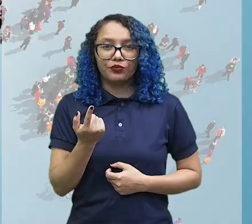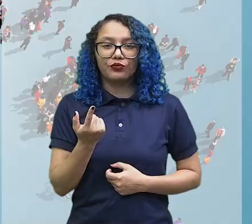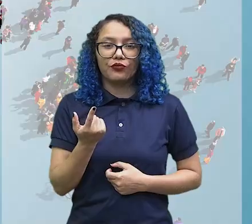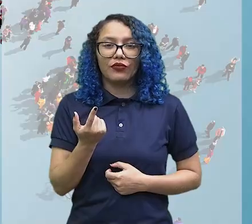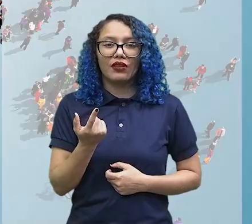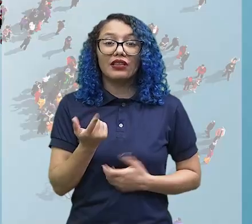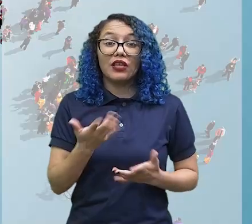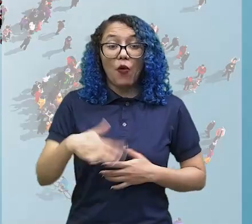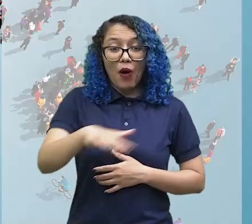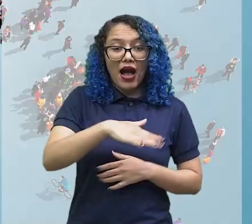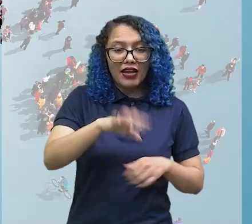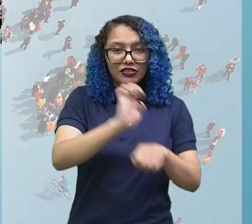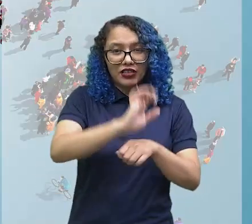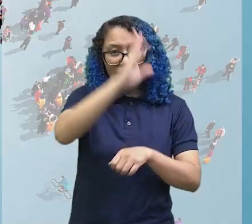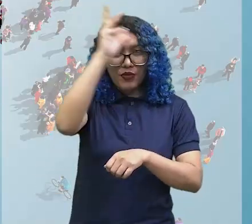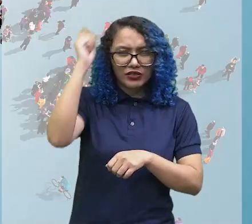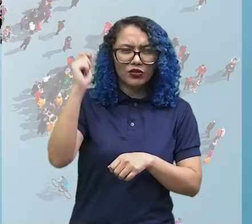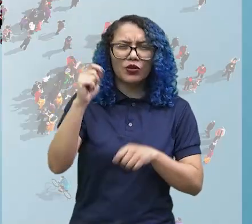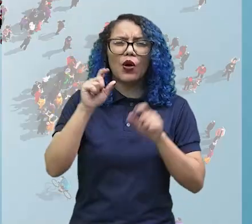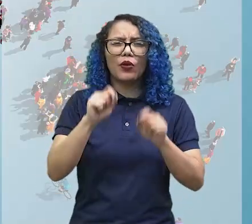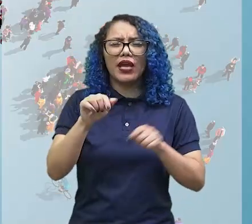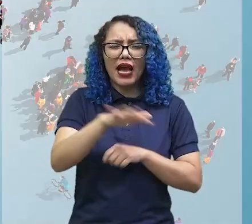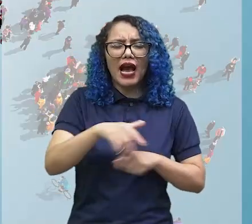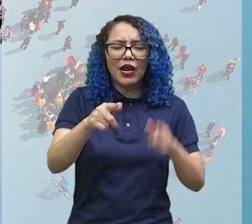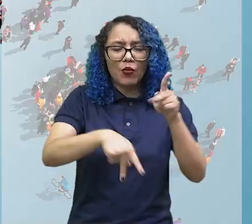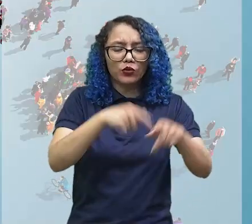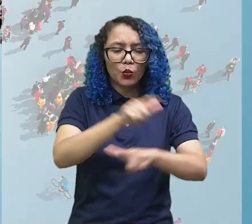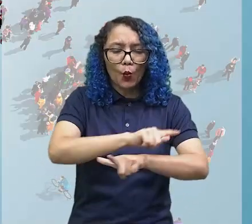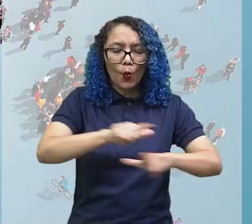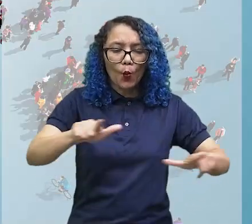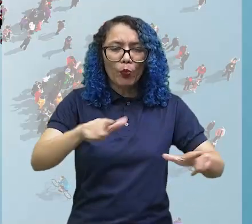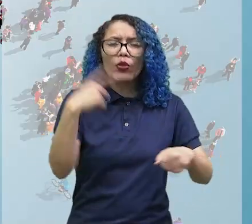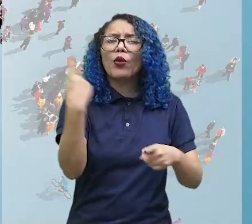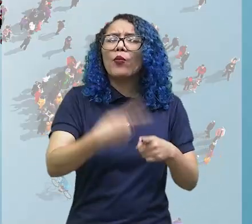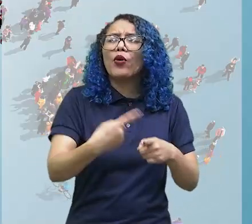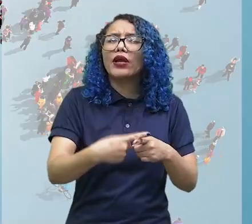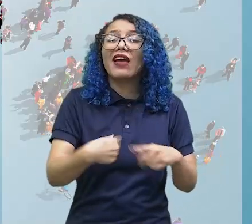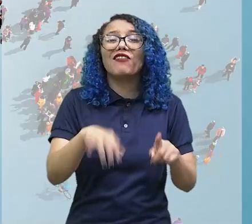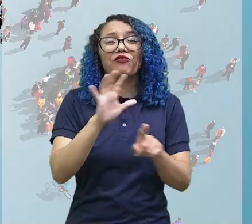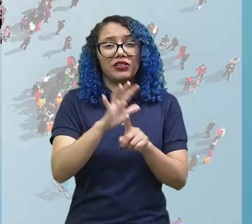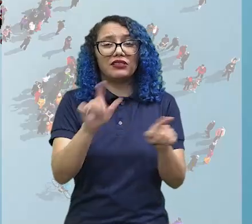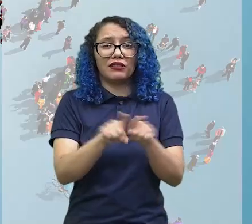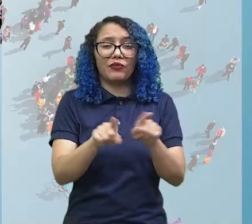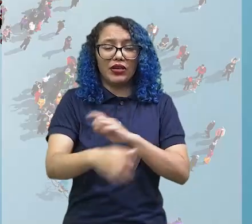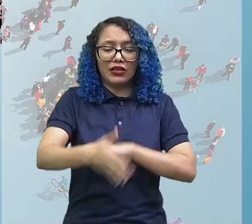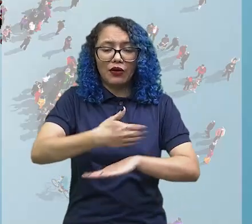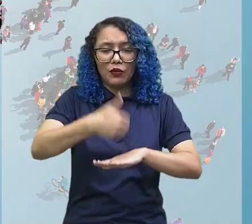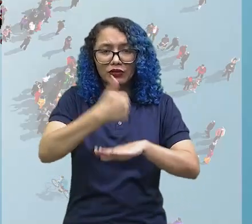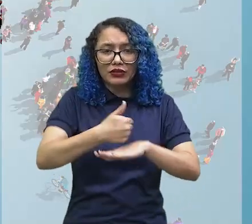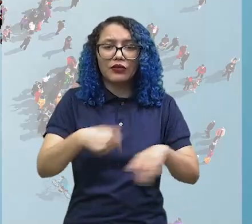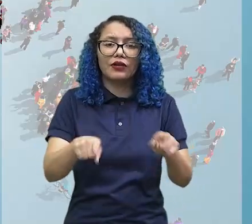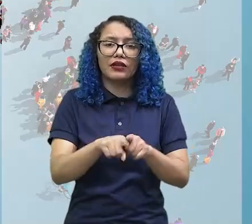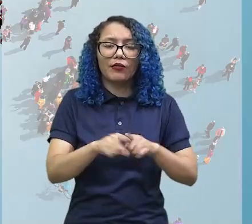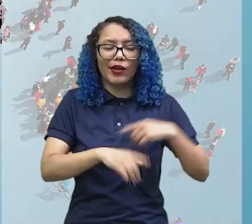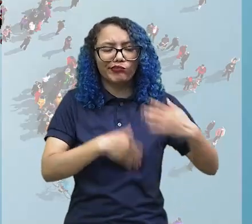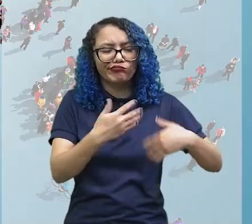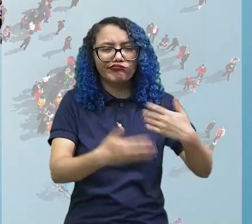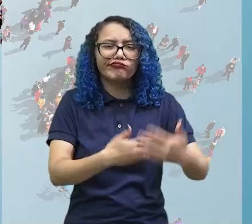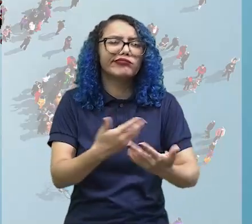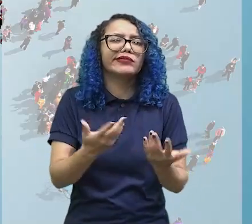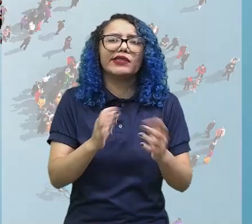grandes vazios demográficos, até por conta da colonização que nós tivemos e também por